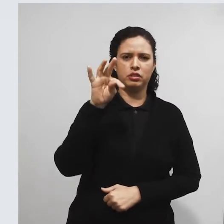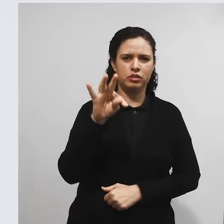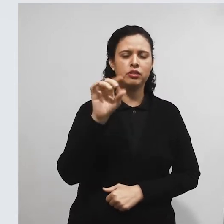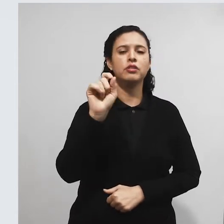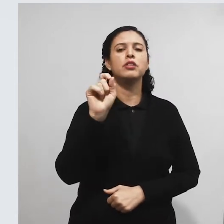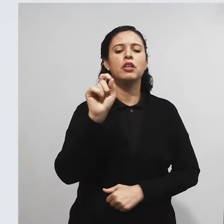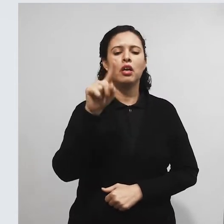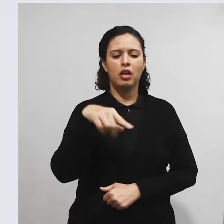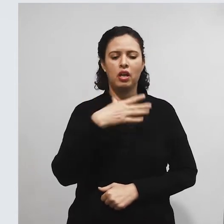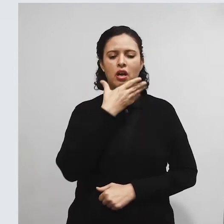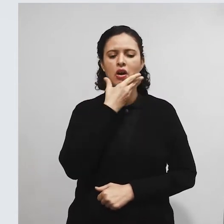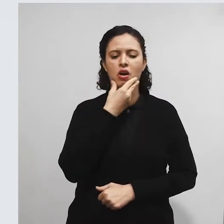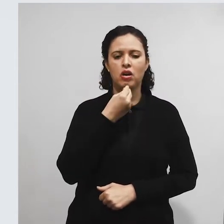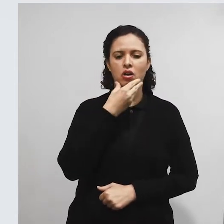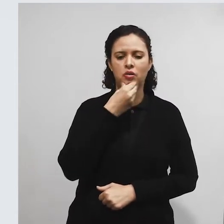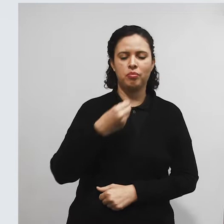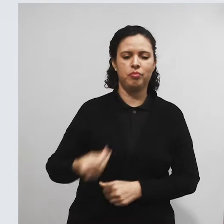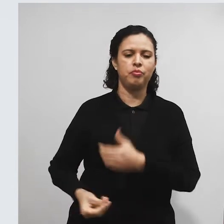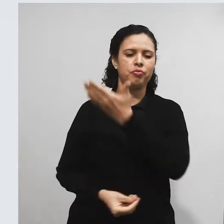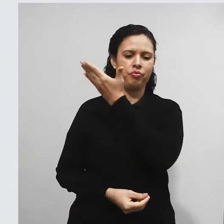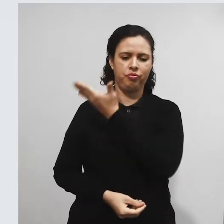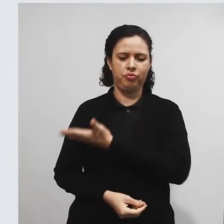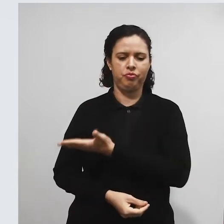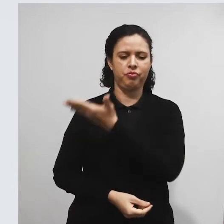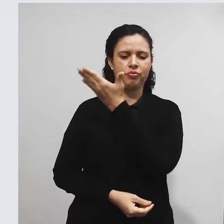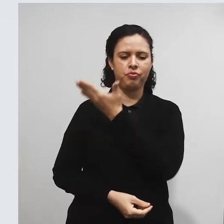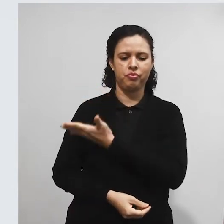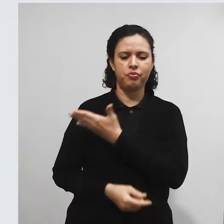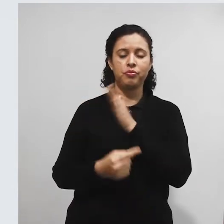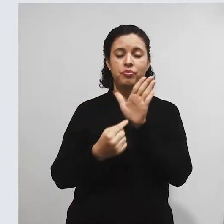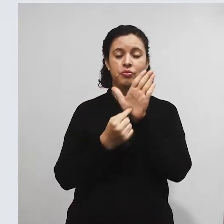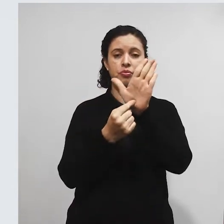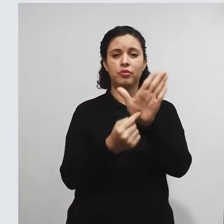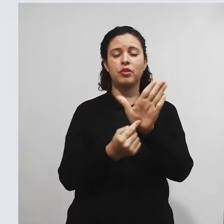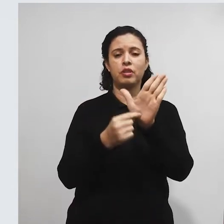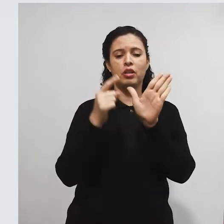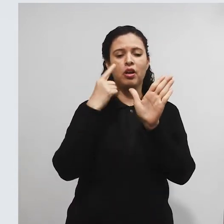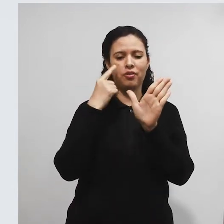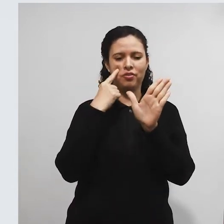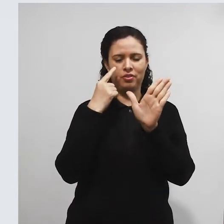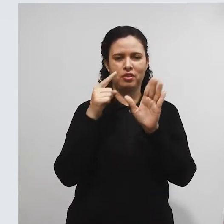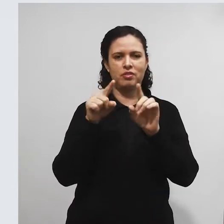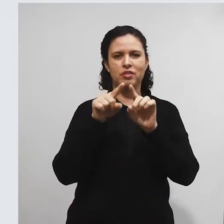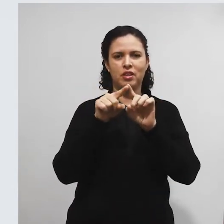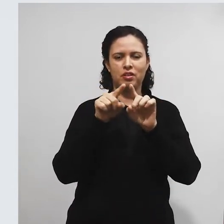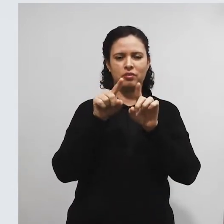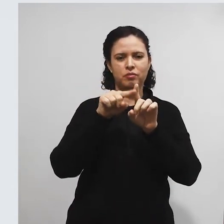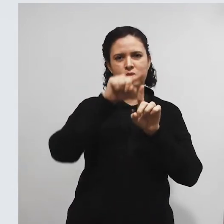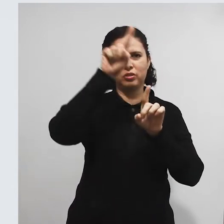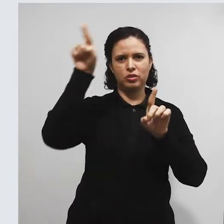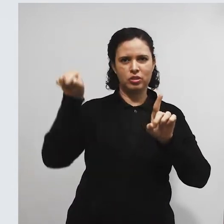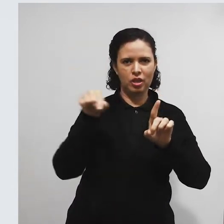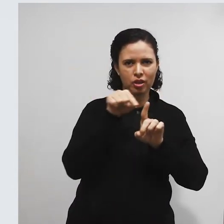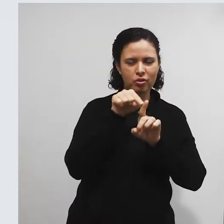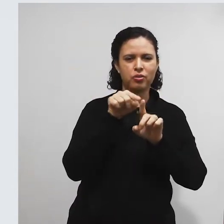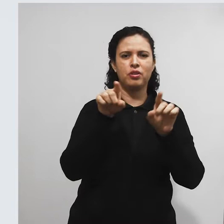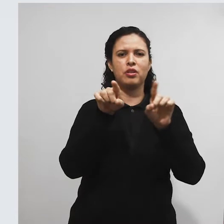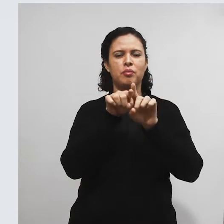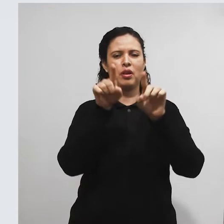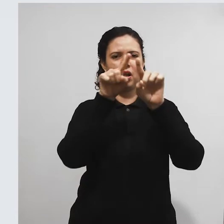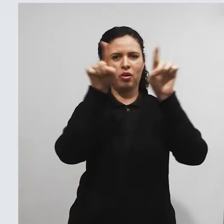Essa imagem é conhecida como o Homem de Vitrúvio, que é o círculo, veja que tem um círculo, tem um